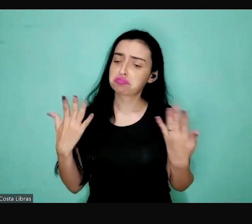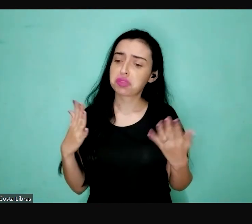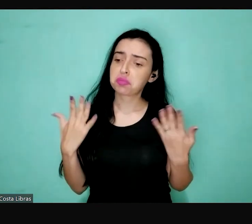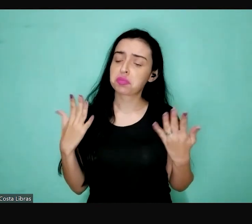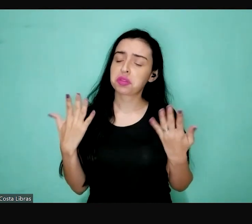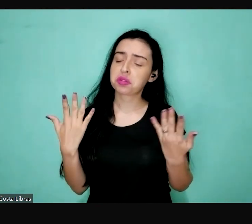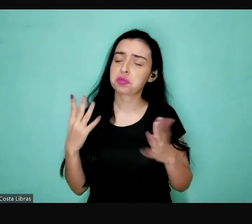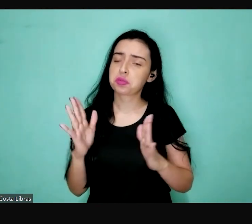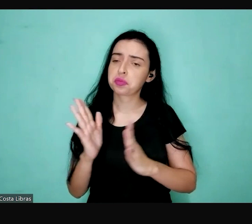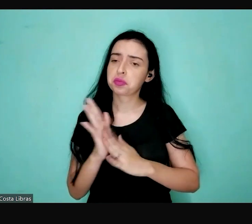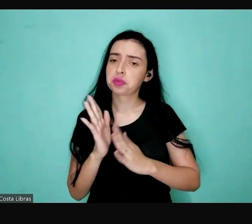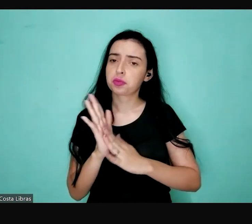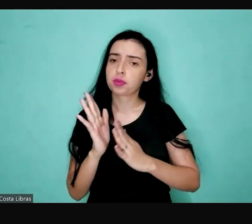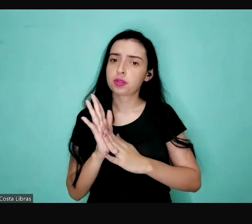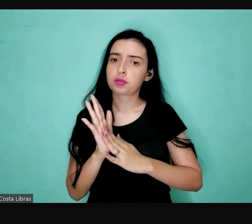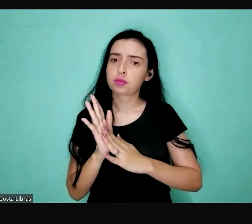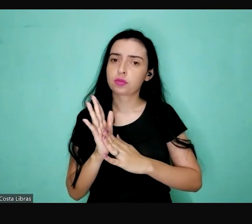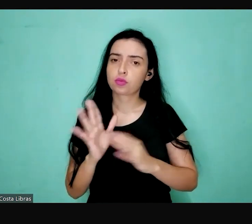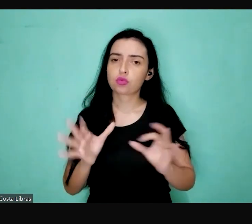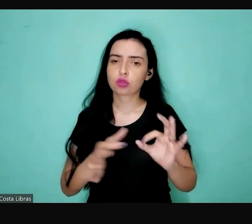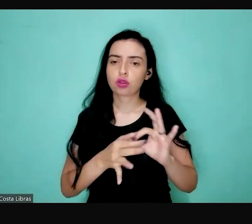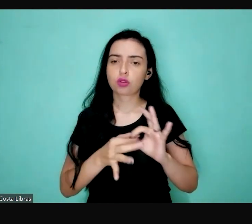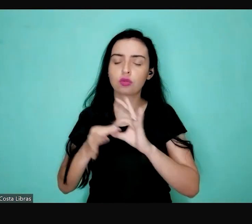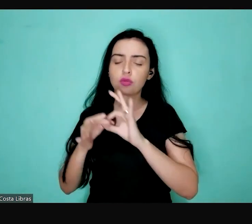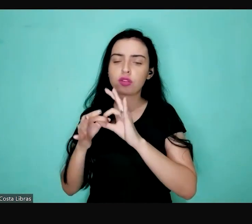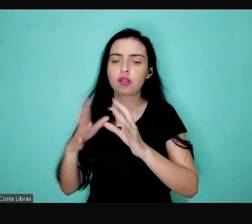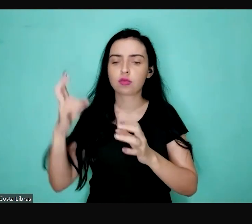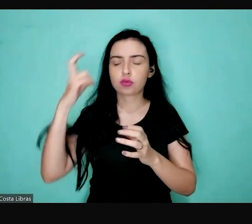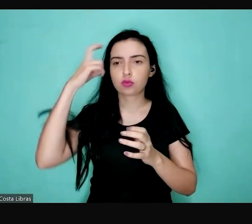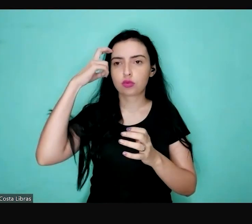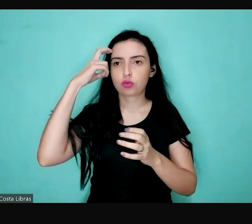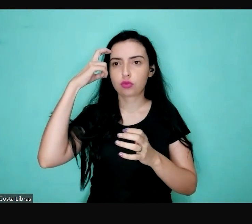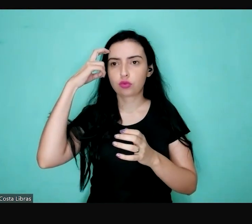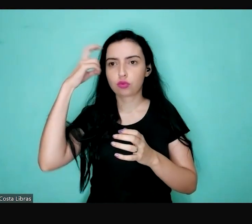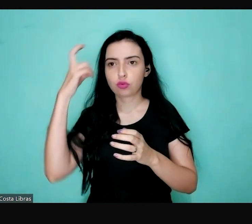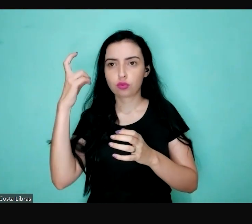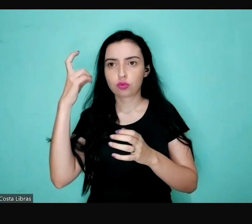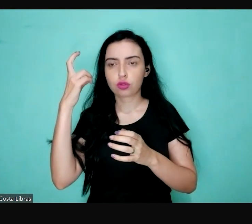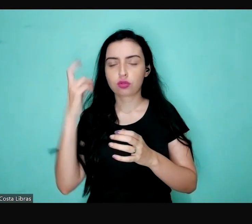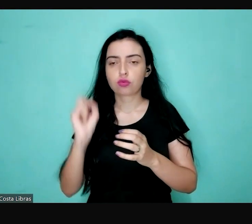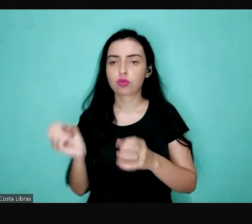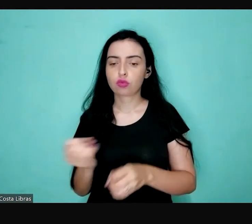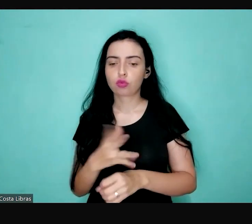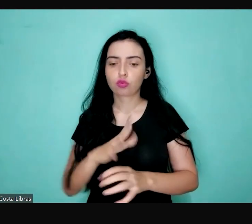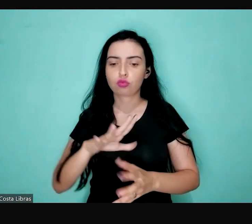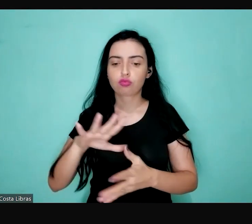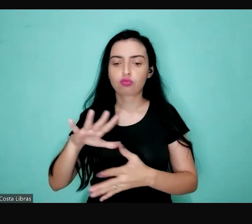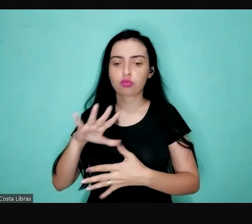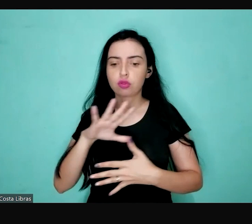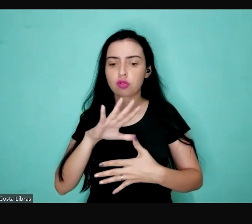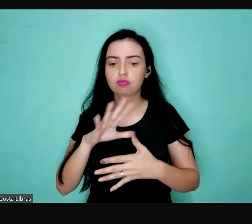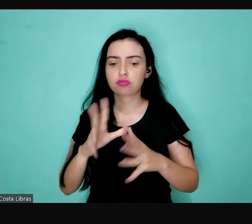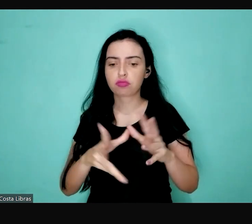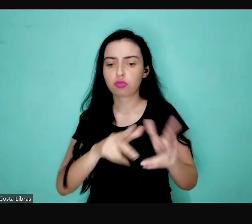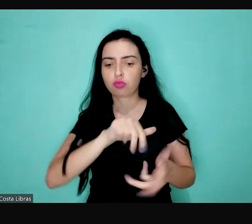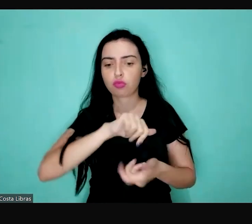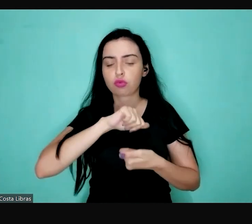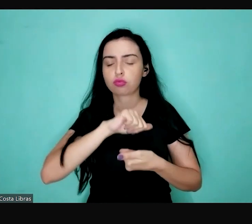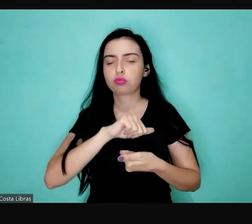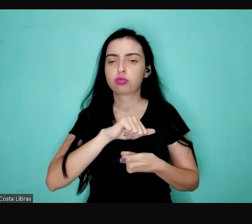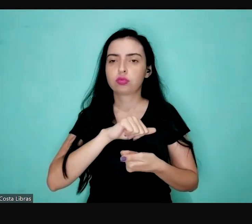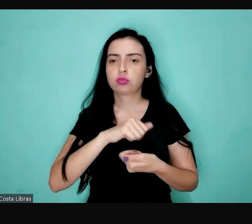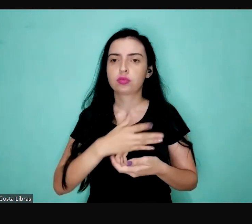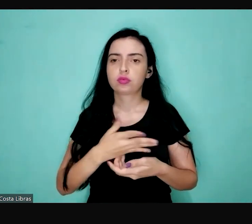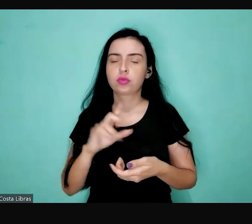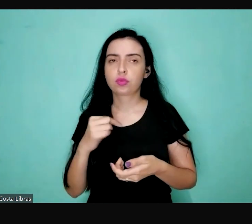a união entre as culturas, né, do novo continente, do velho mundo. Nós